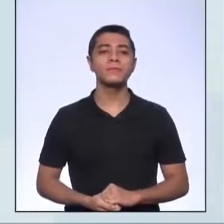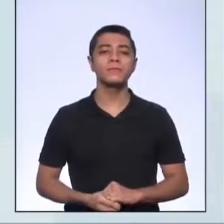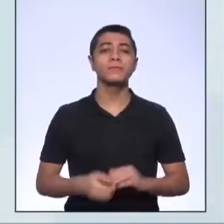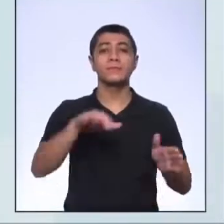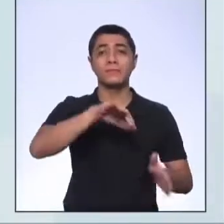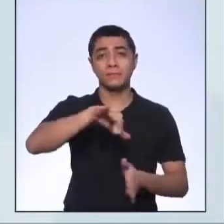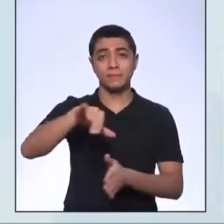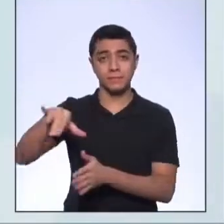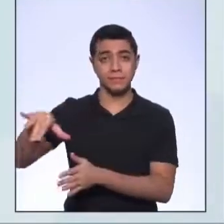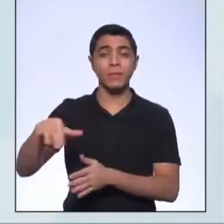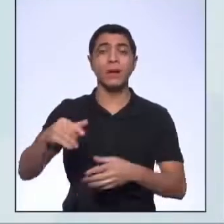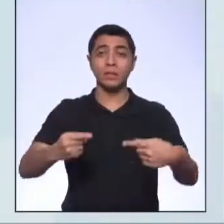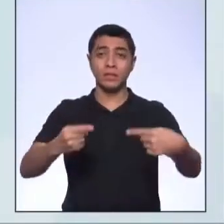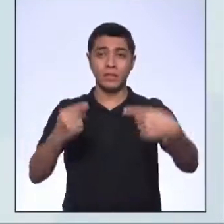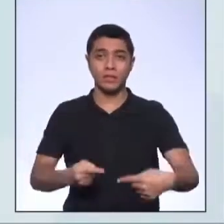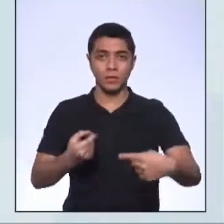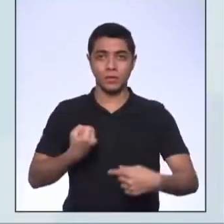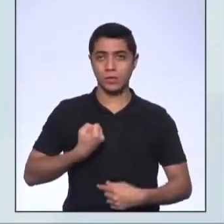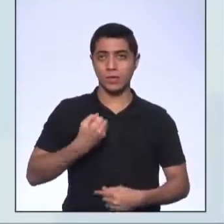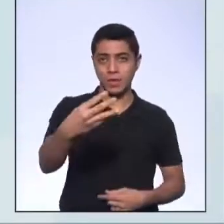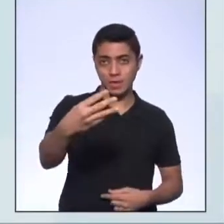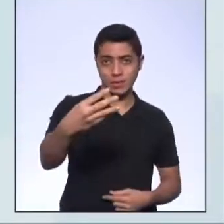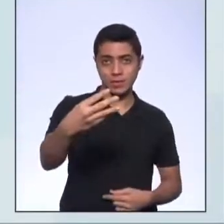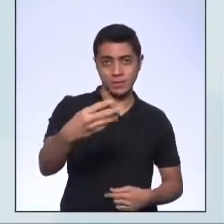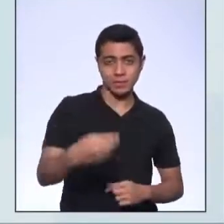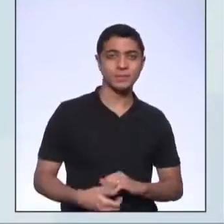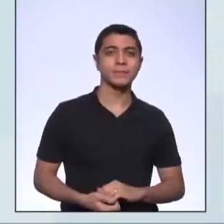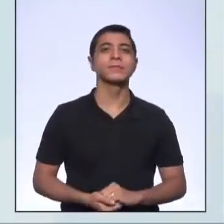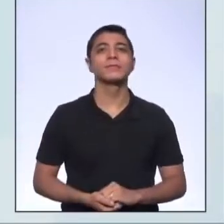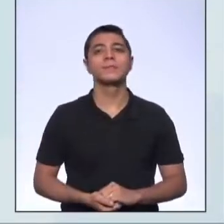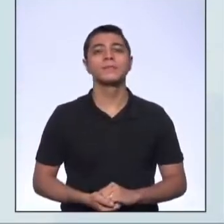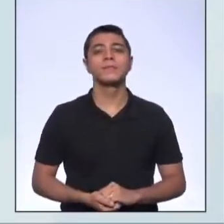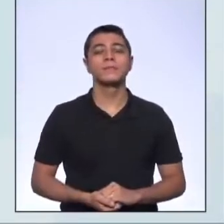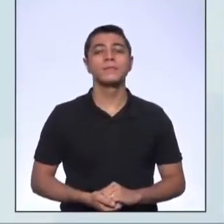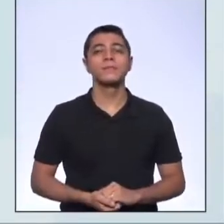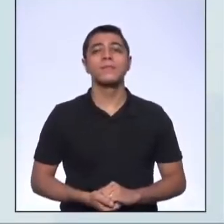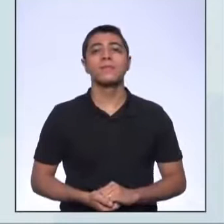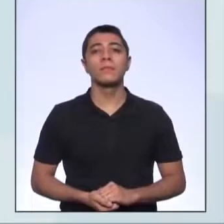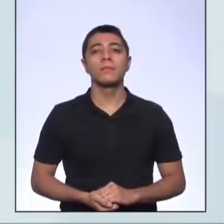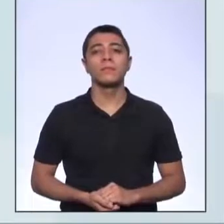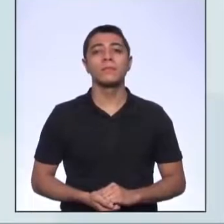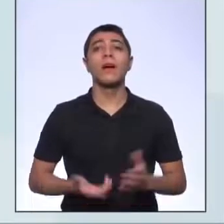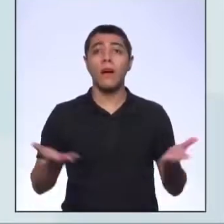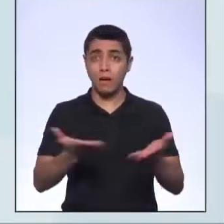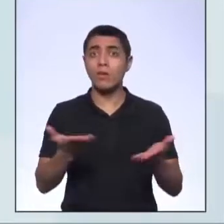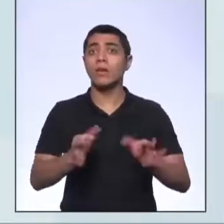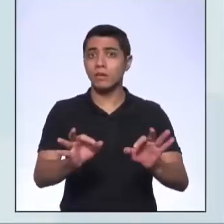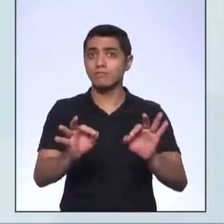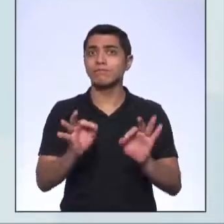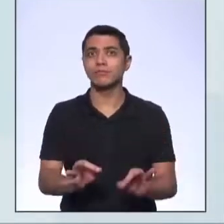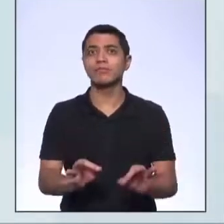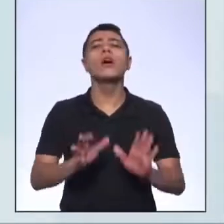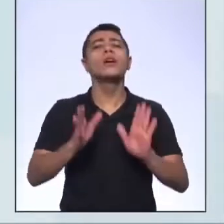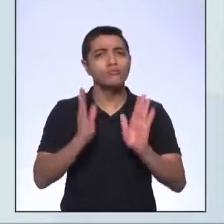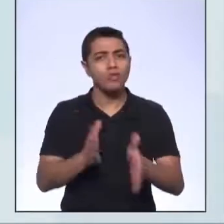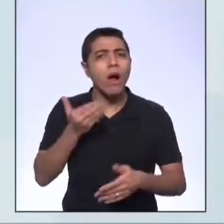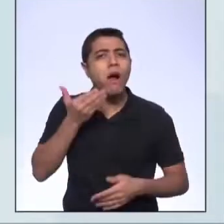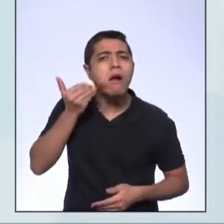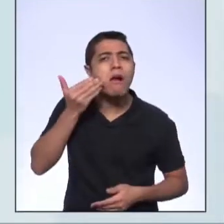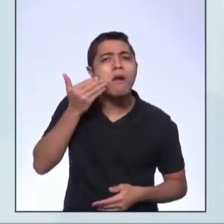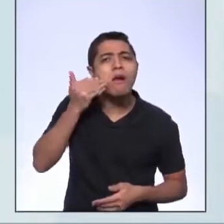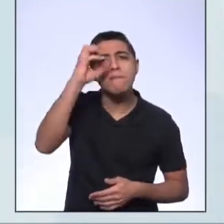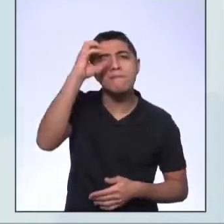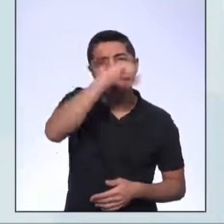desafio três vamos lá esboçando um projeto Agora sim que a gente já se apropriou de todo o conhecimento né